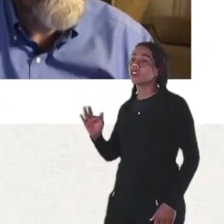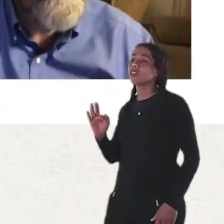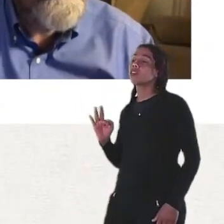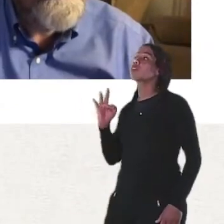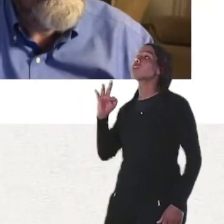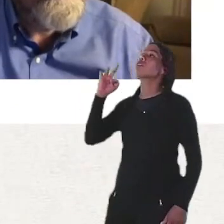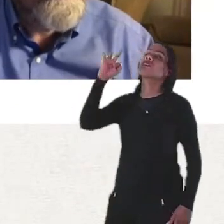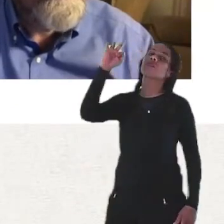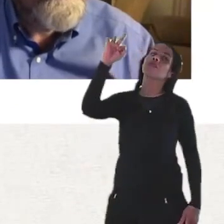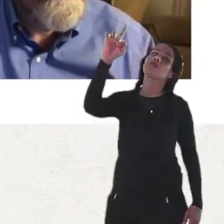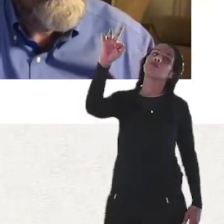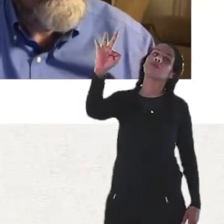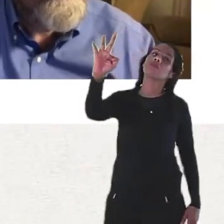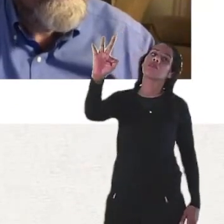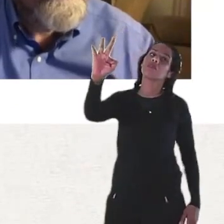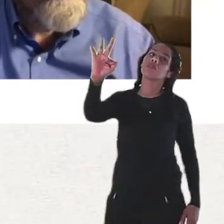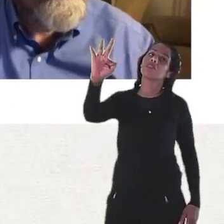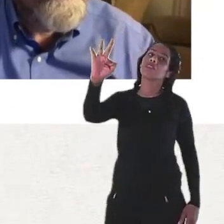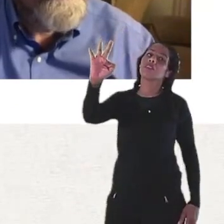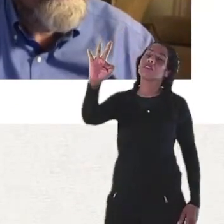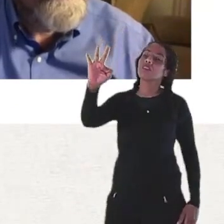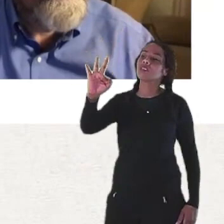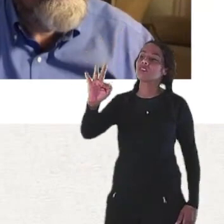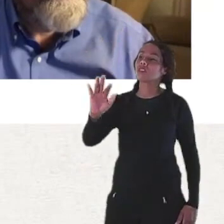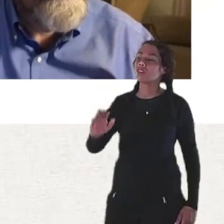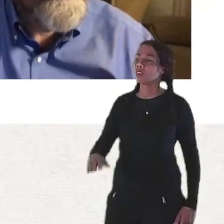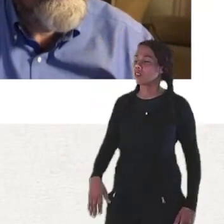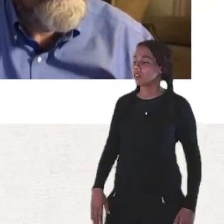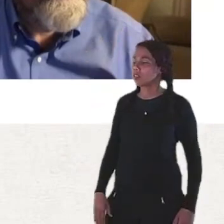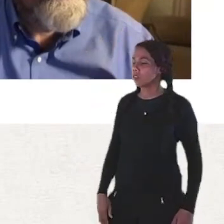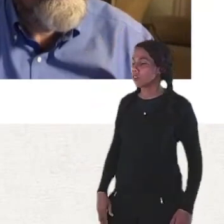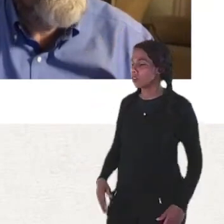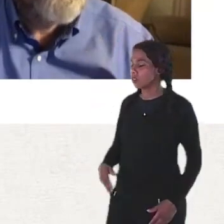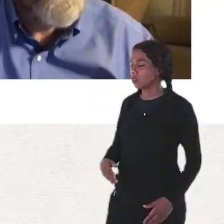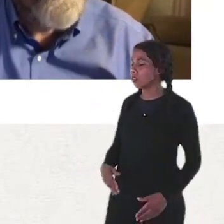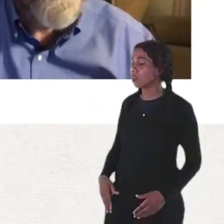reserva para o verdadeiro Criador de tudo?